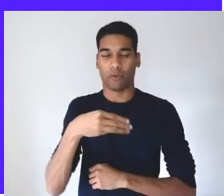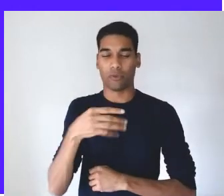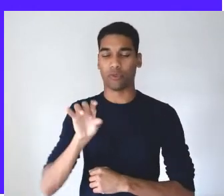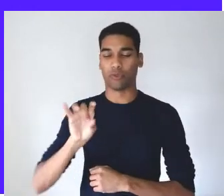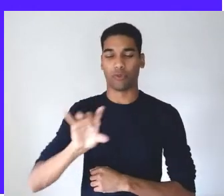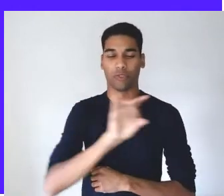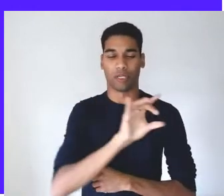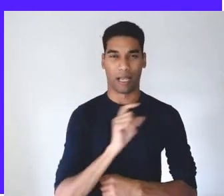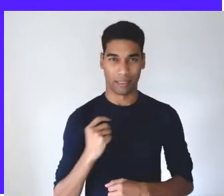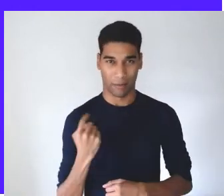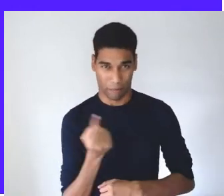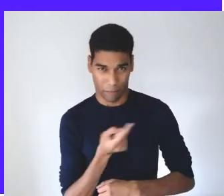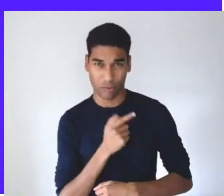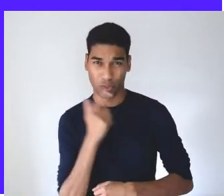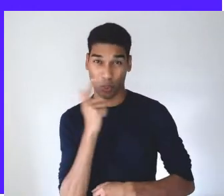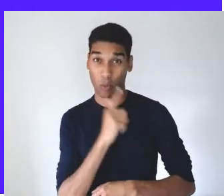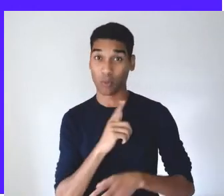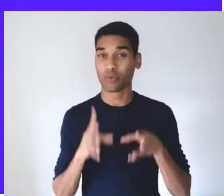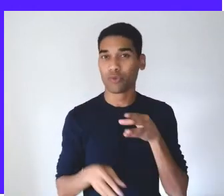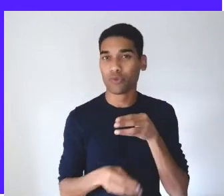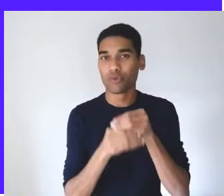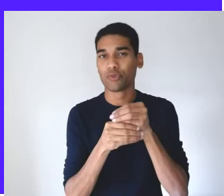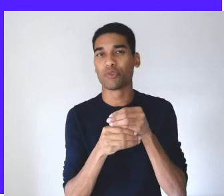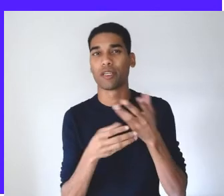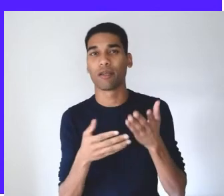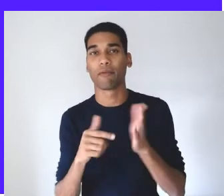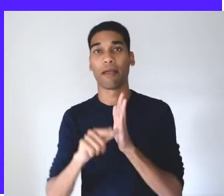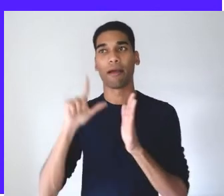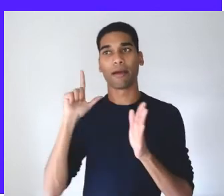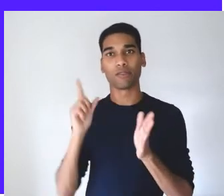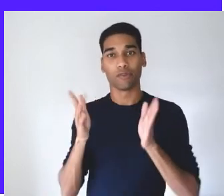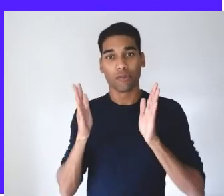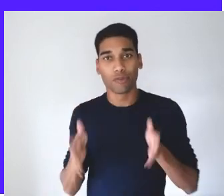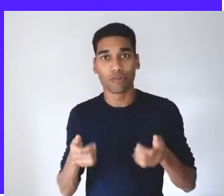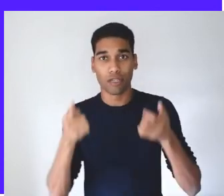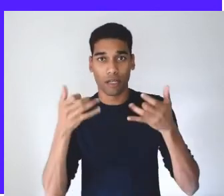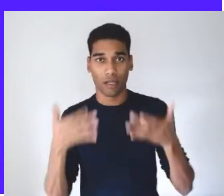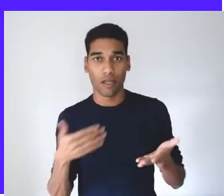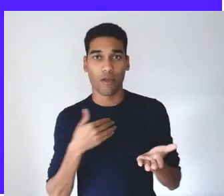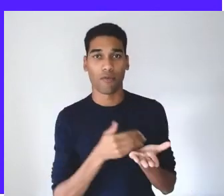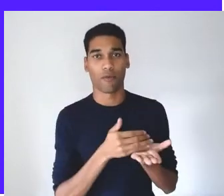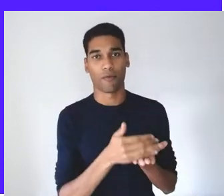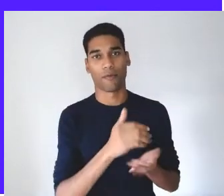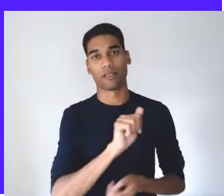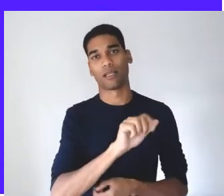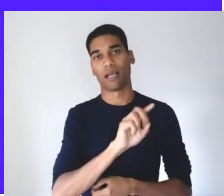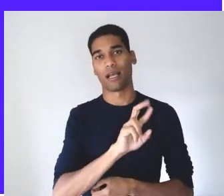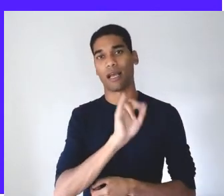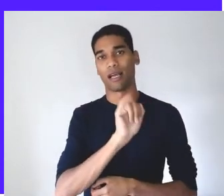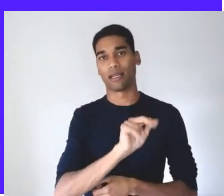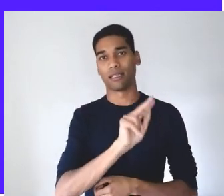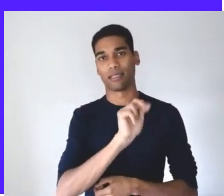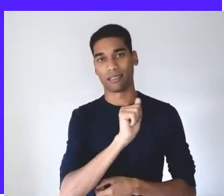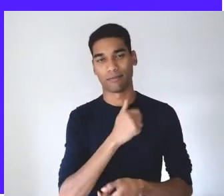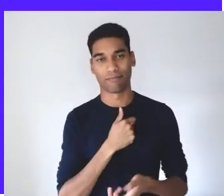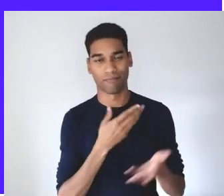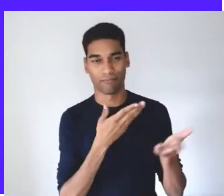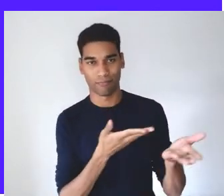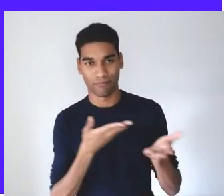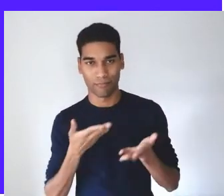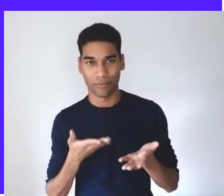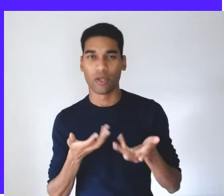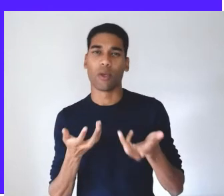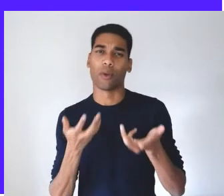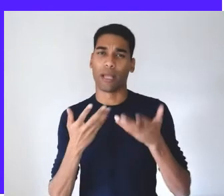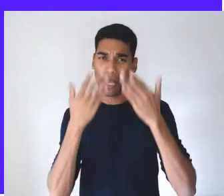tenha falado, que vocês tenham comentado e tal. Começando pela Adriana de novo, por favor. Obrigado, Adriana. Obrigado. Bom, já agradecendo todo mundo,